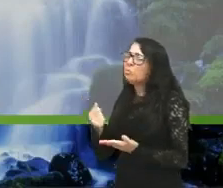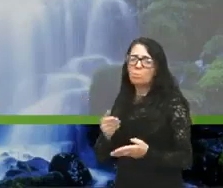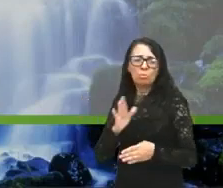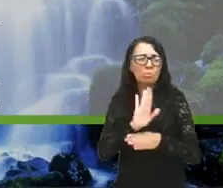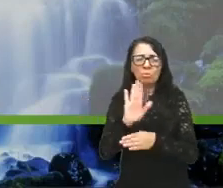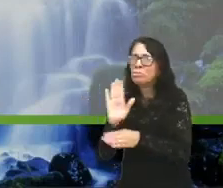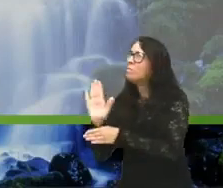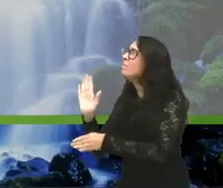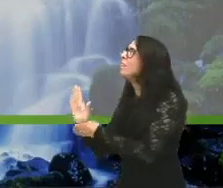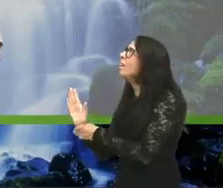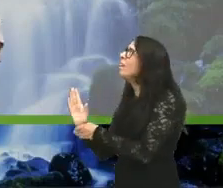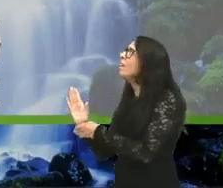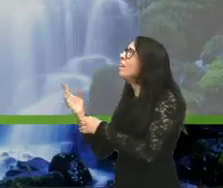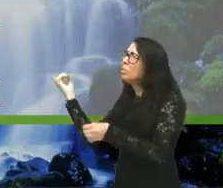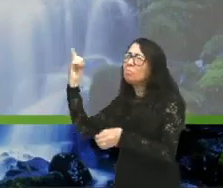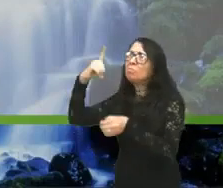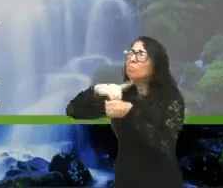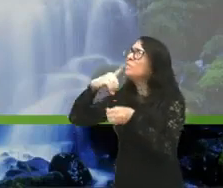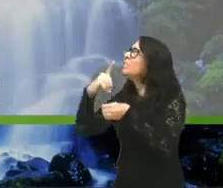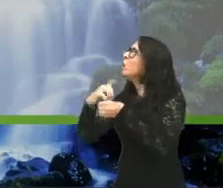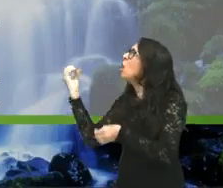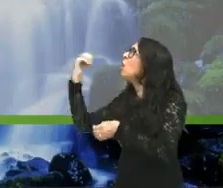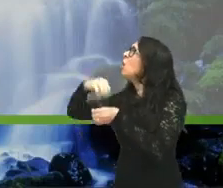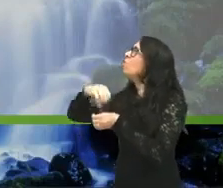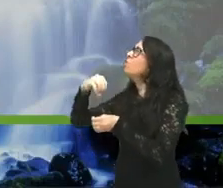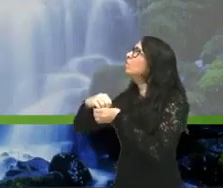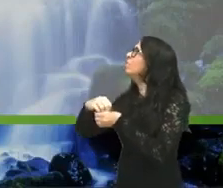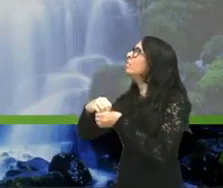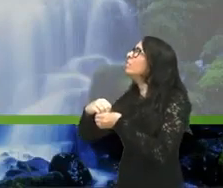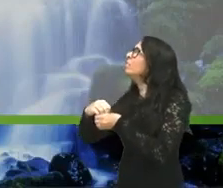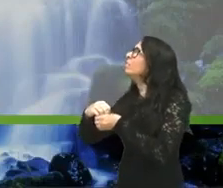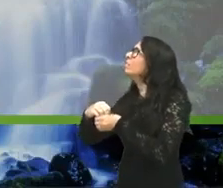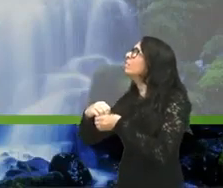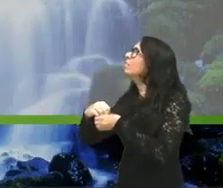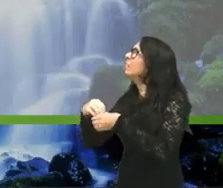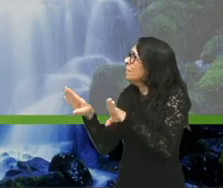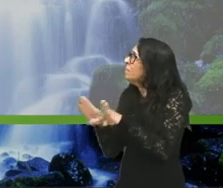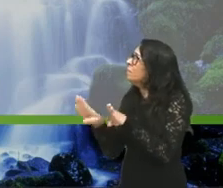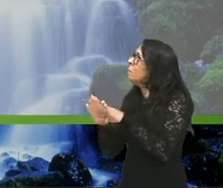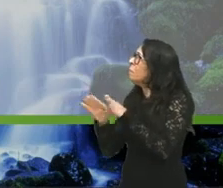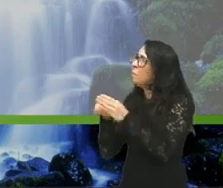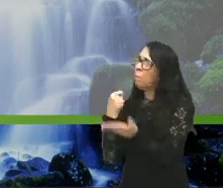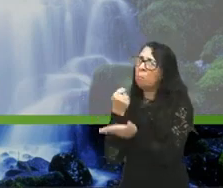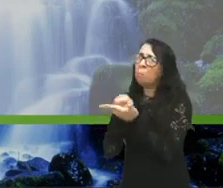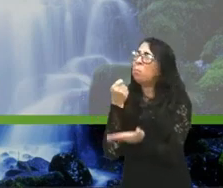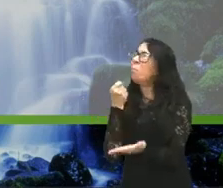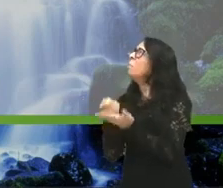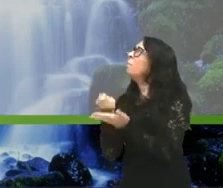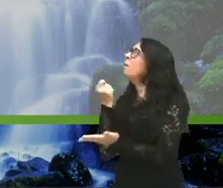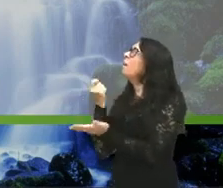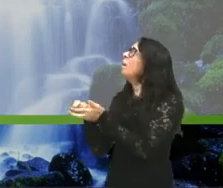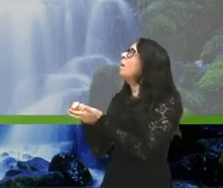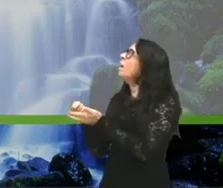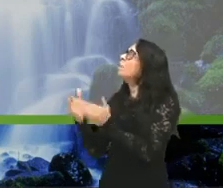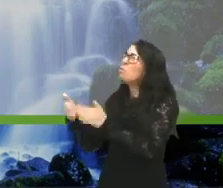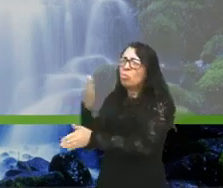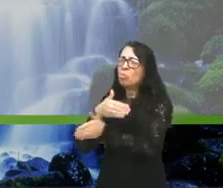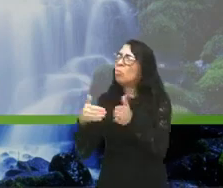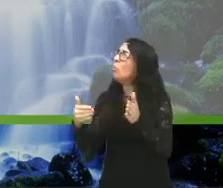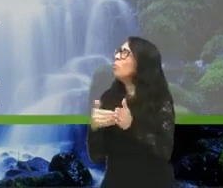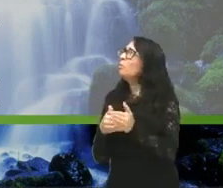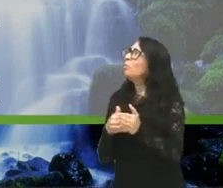dinheiro, peça a Deus para que dê sabedoria e discernimento como lidar com os bens materiais e o seu dinheiro.